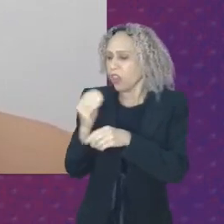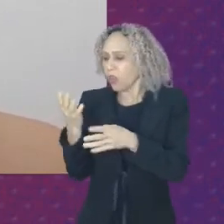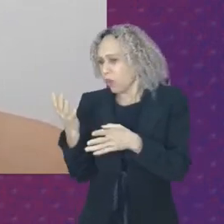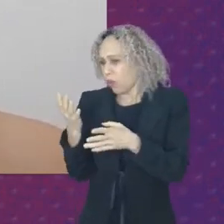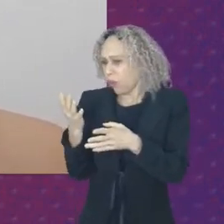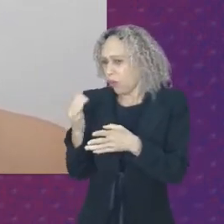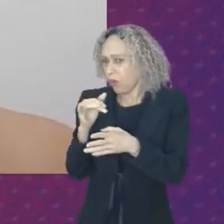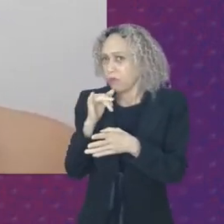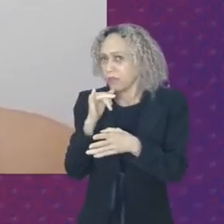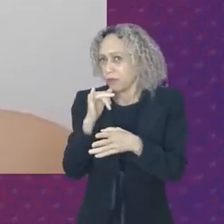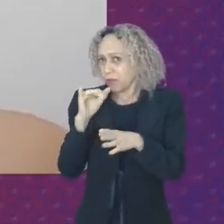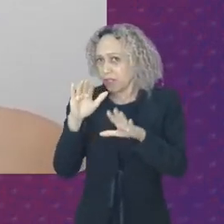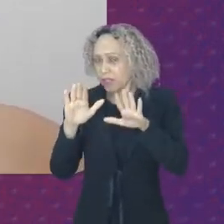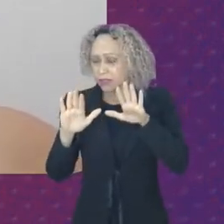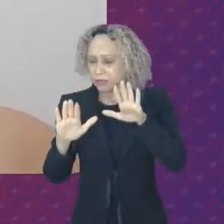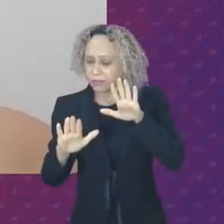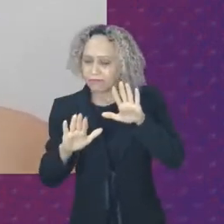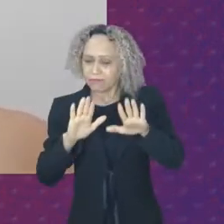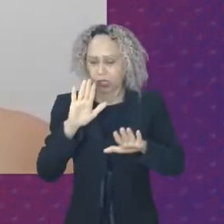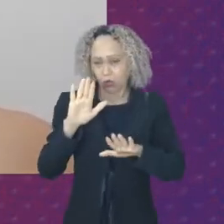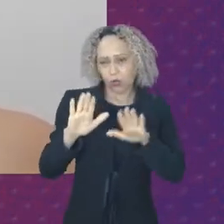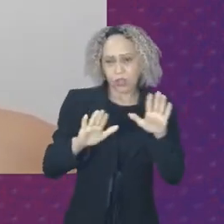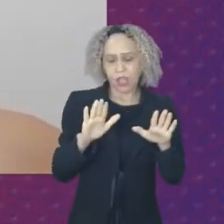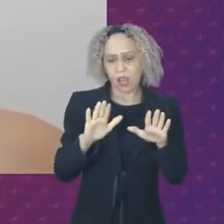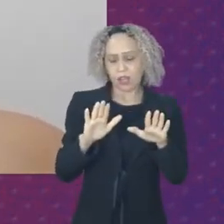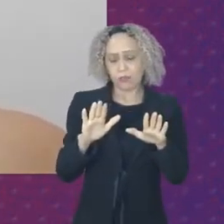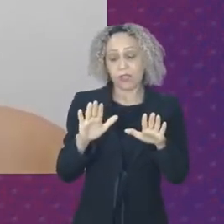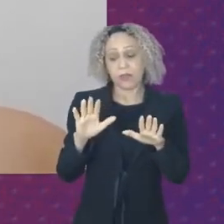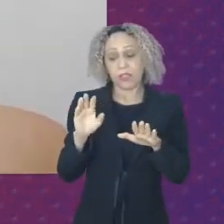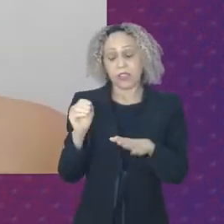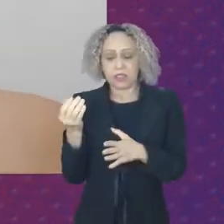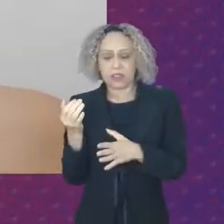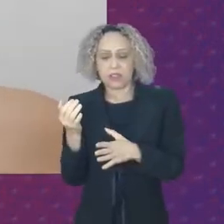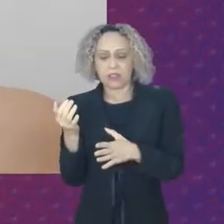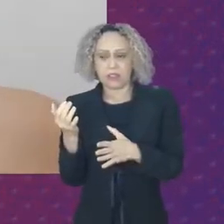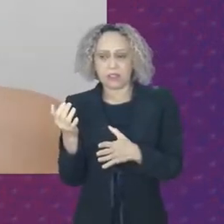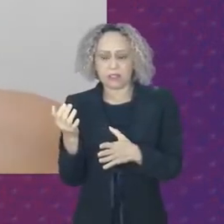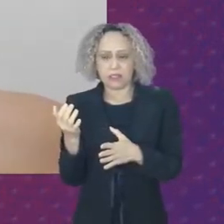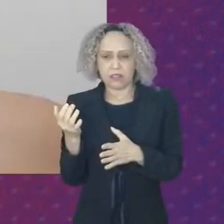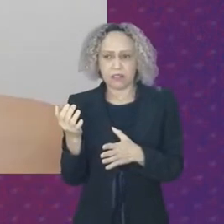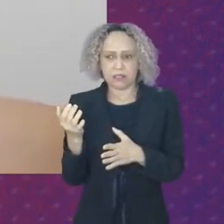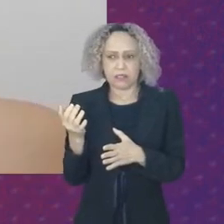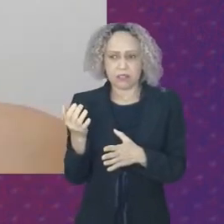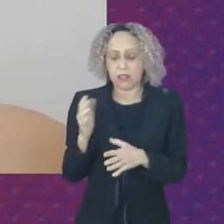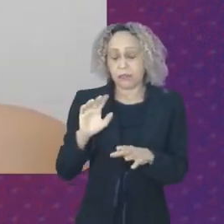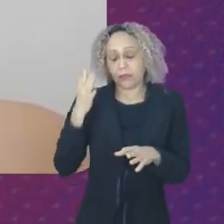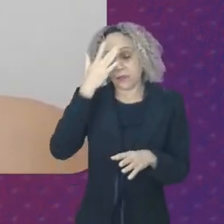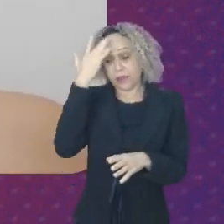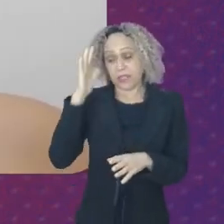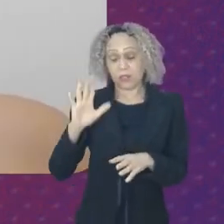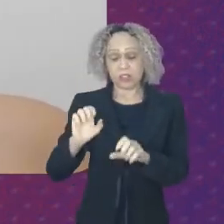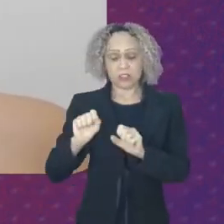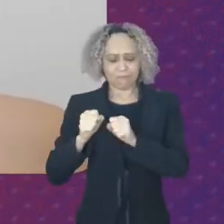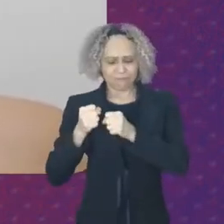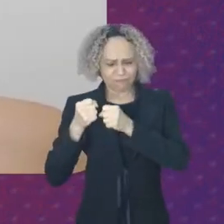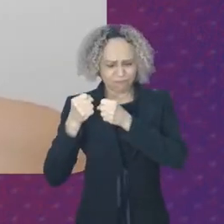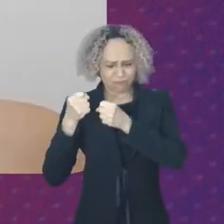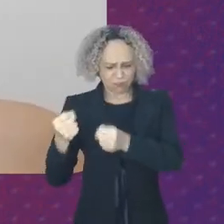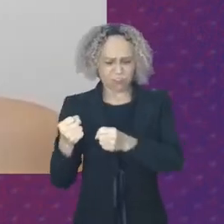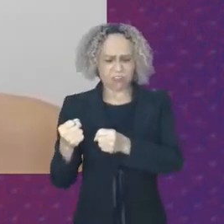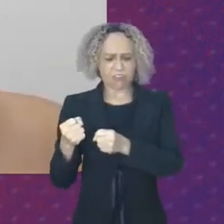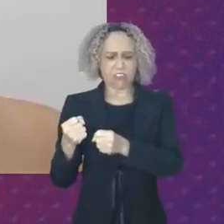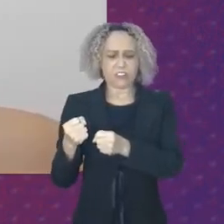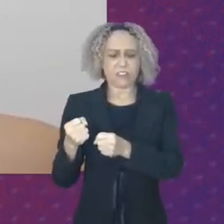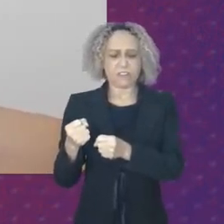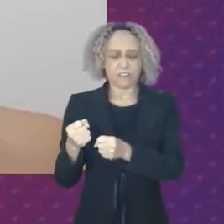da comunicação, né? É uma ideia de não medir esforços para que aquilo que precisa